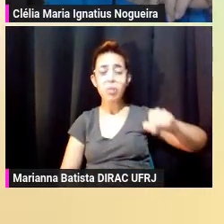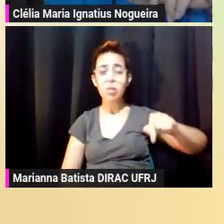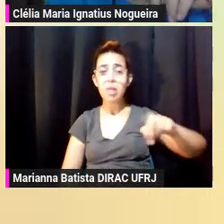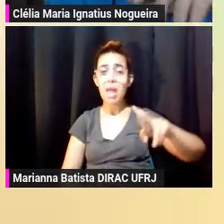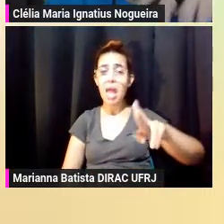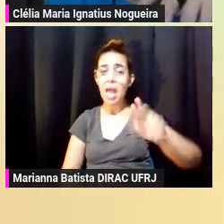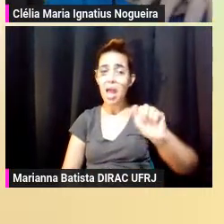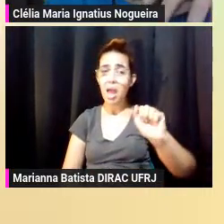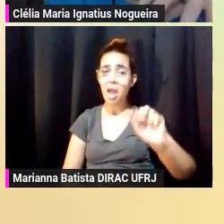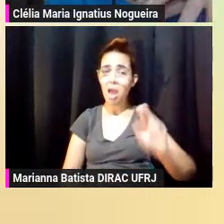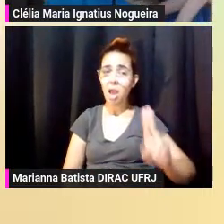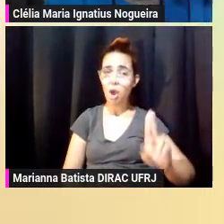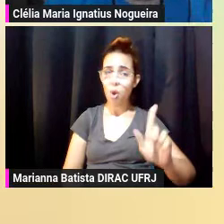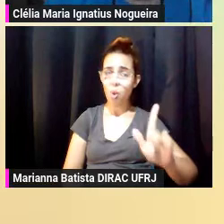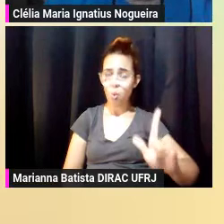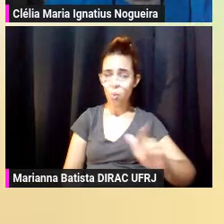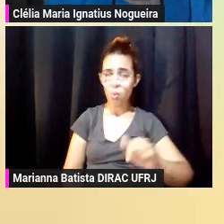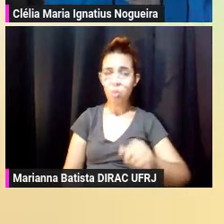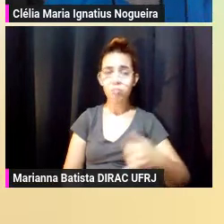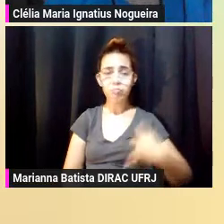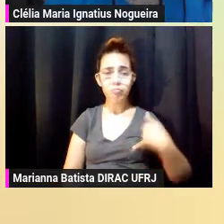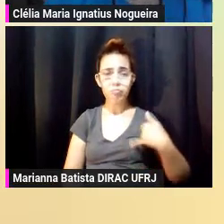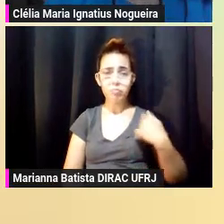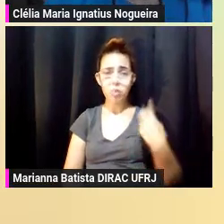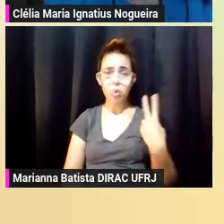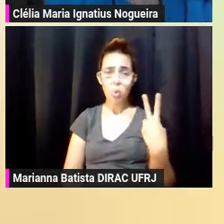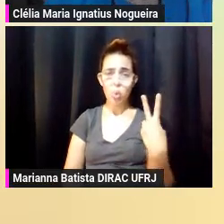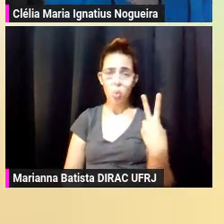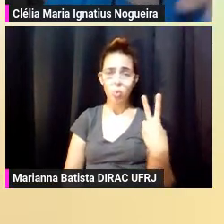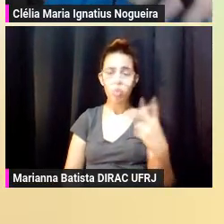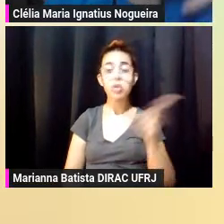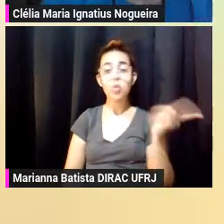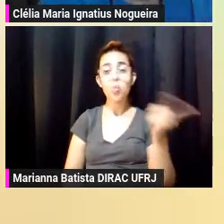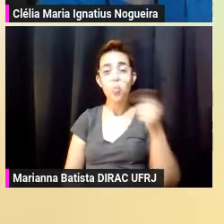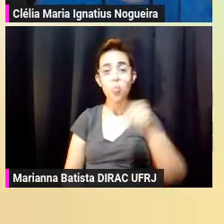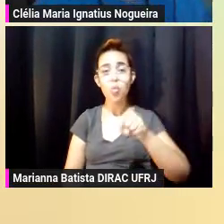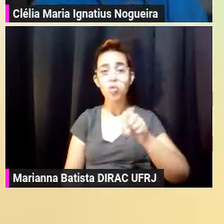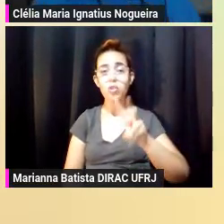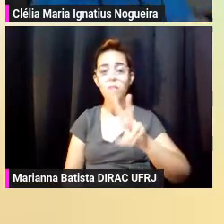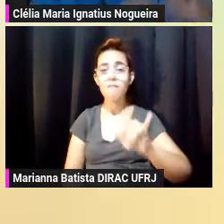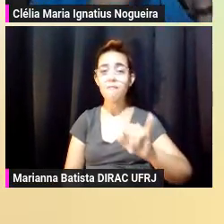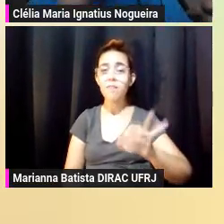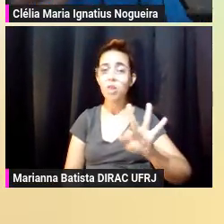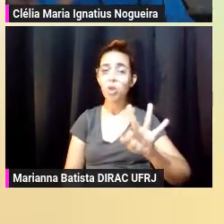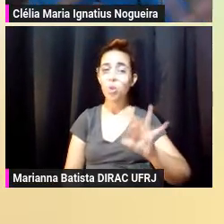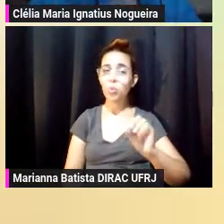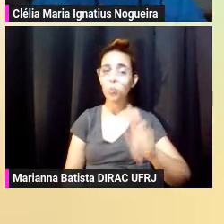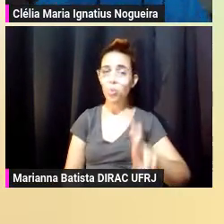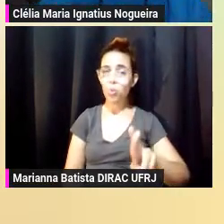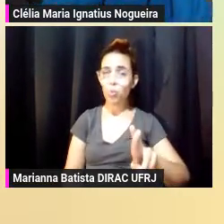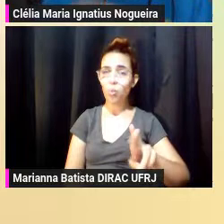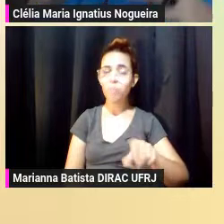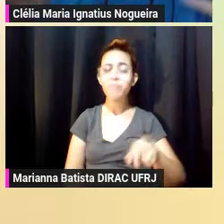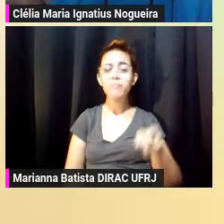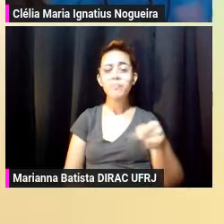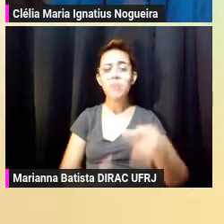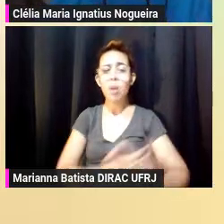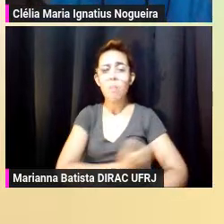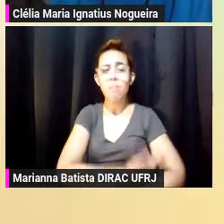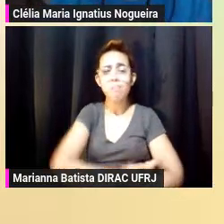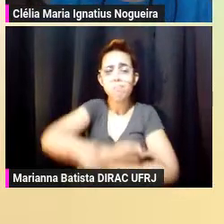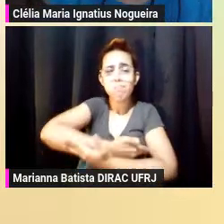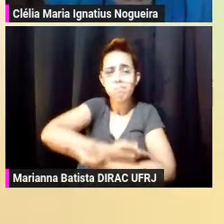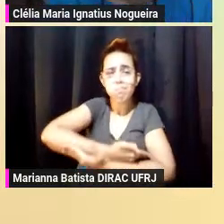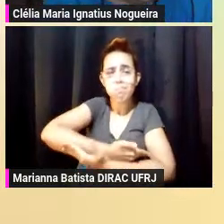2 aninhos para 3 e o Vitor era recém-nascido. E vamos, e vai dar tudo certo, e o João muito parceiro, e nós vamos